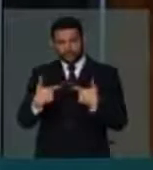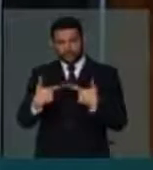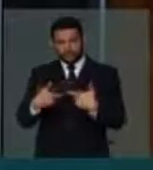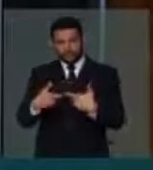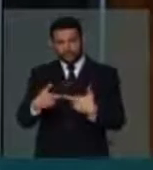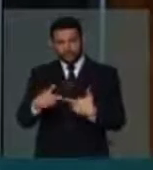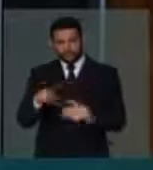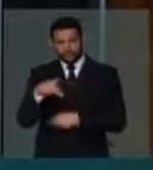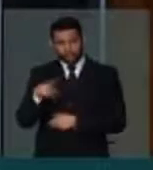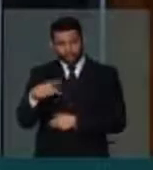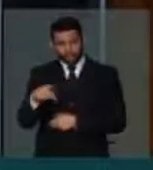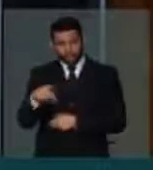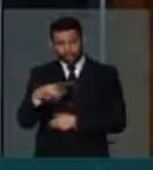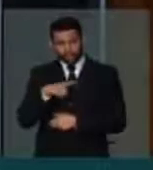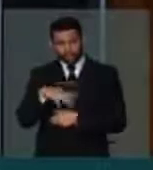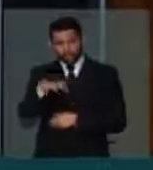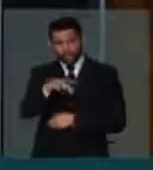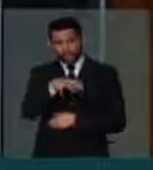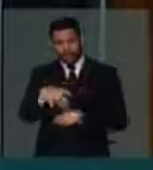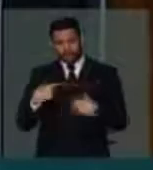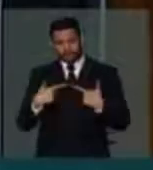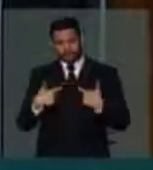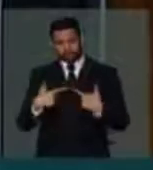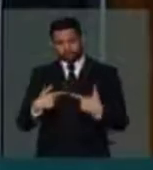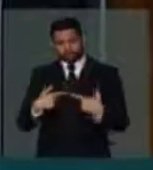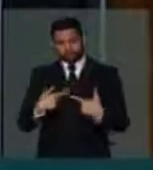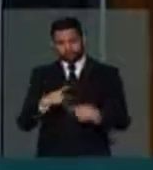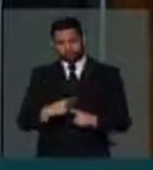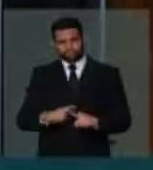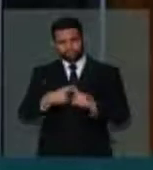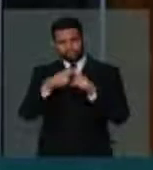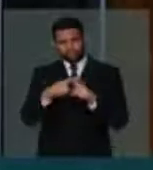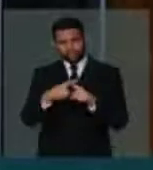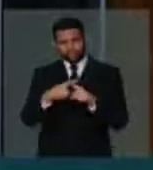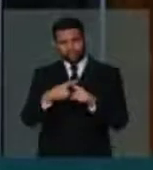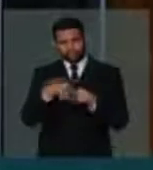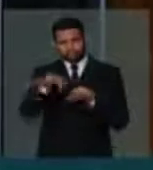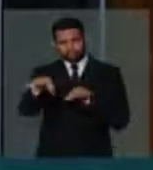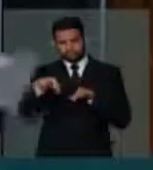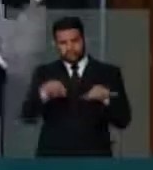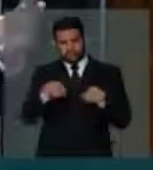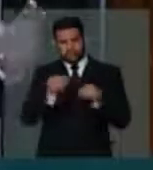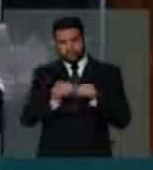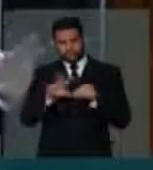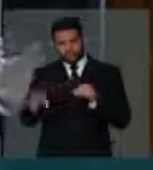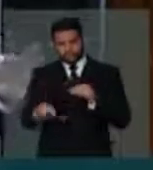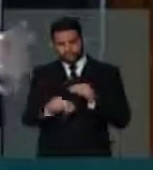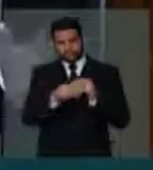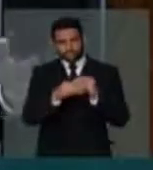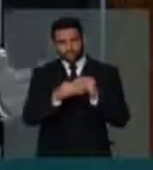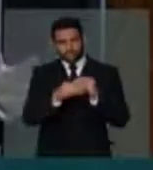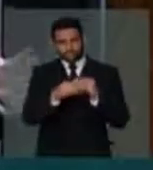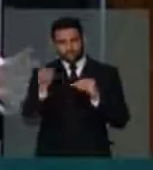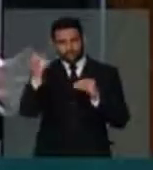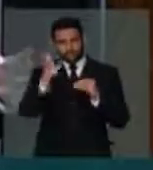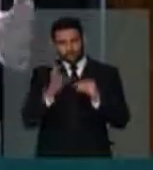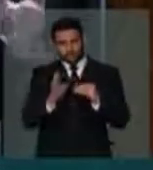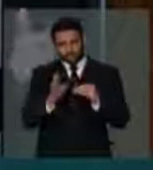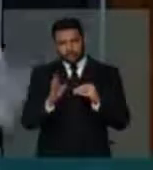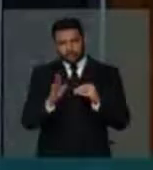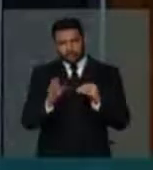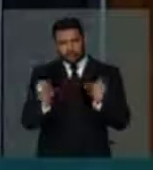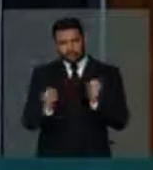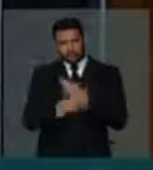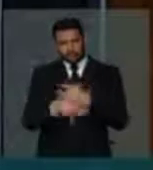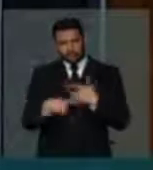Paraguai, ainda era uma área de disputa, de litígio, que foi anexada ao Brasil